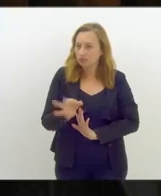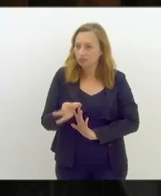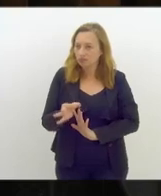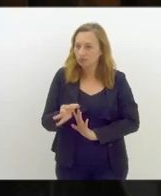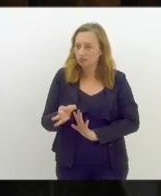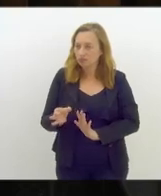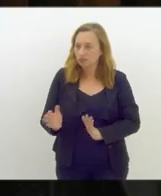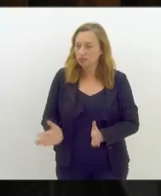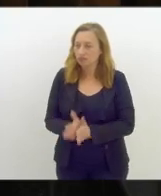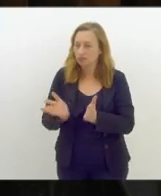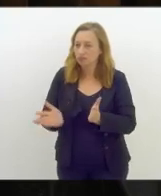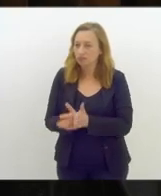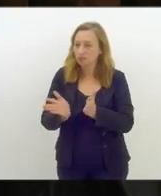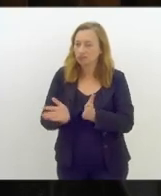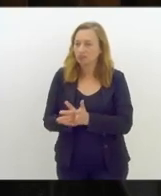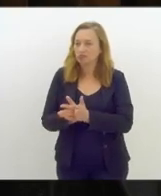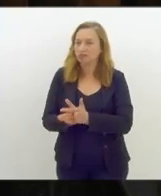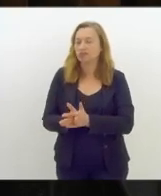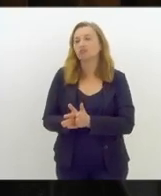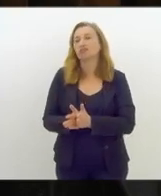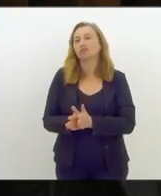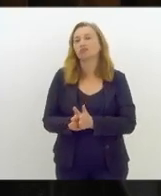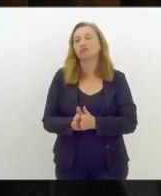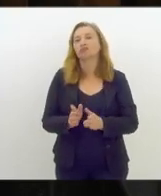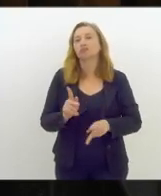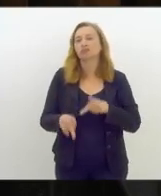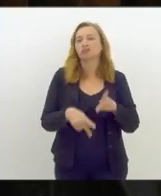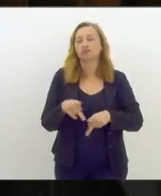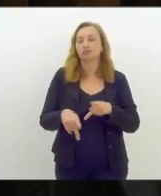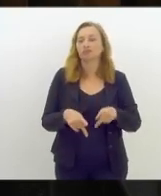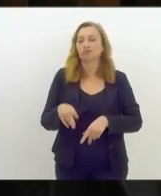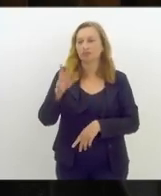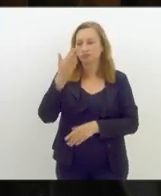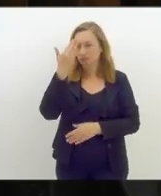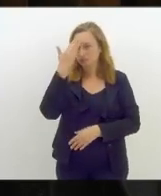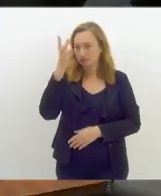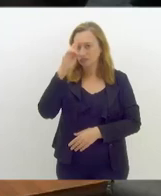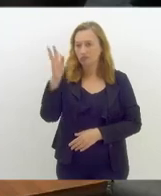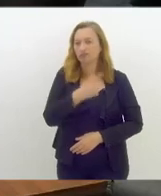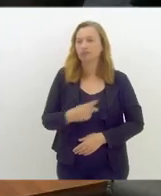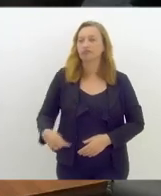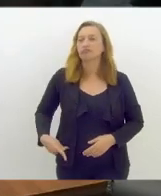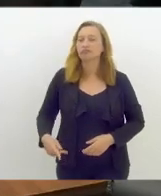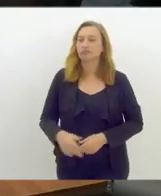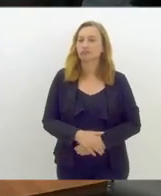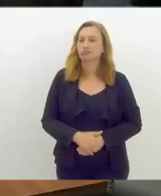mais necessitadas da população fluminense. Muito obrigado, senhora presidente.